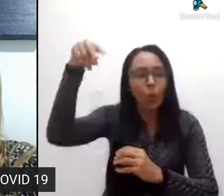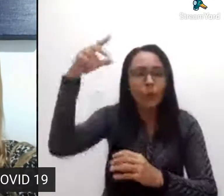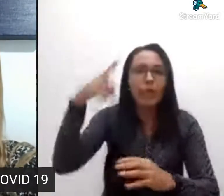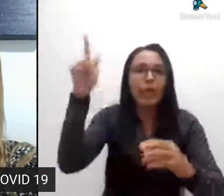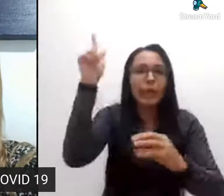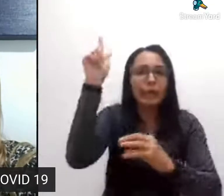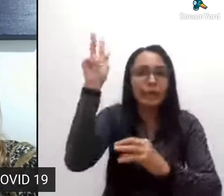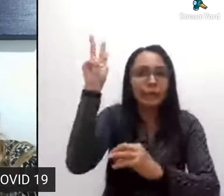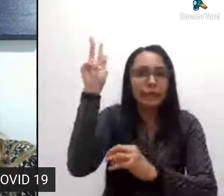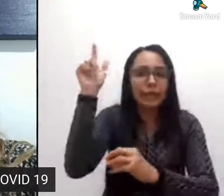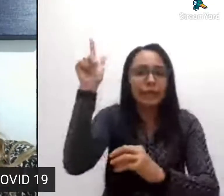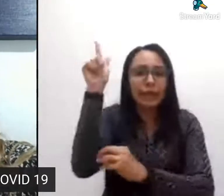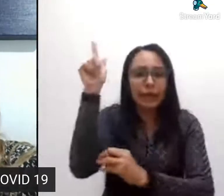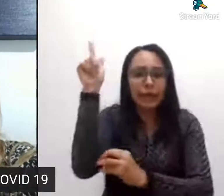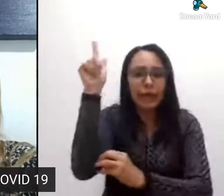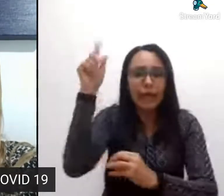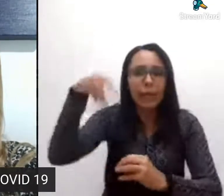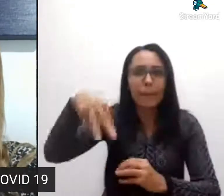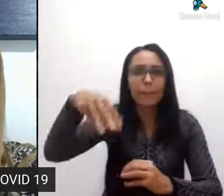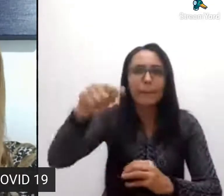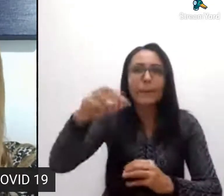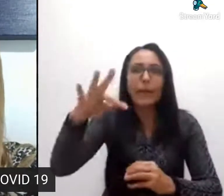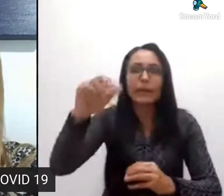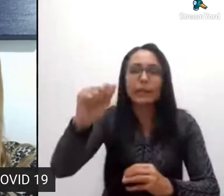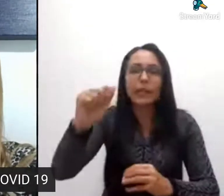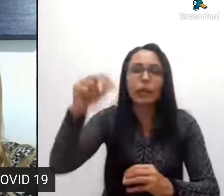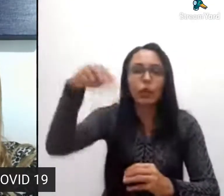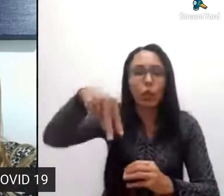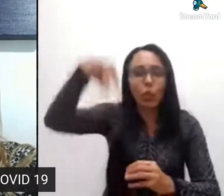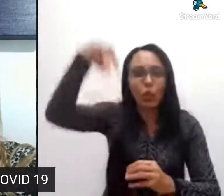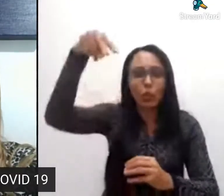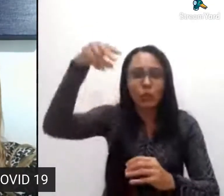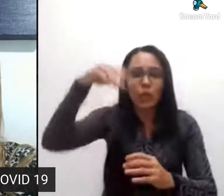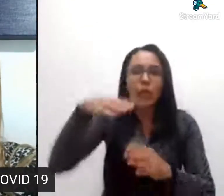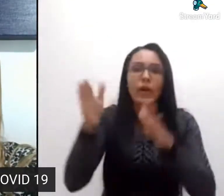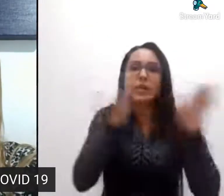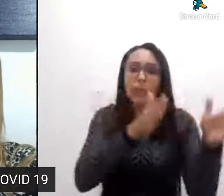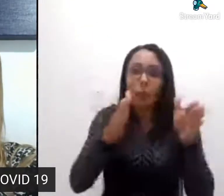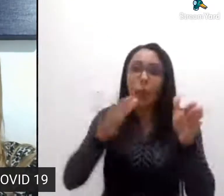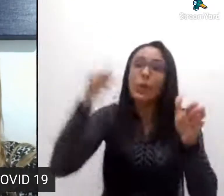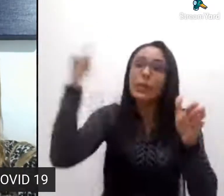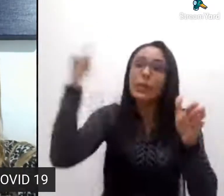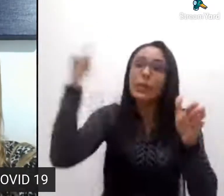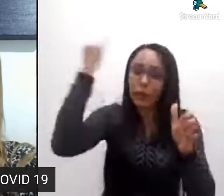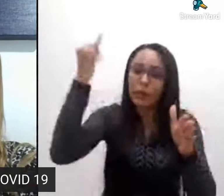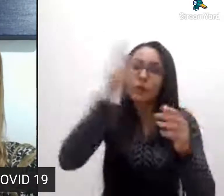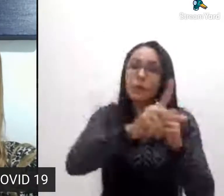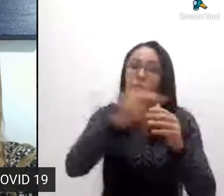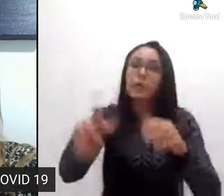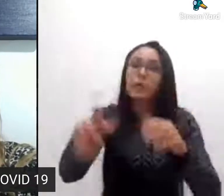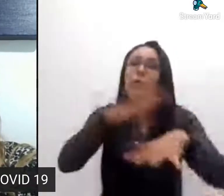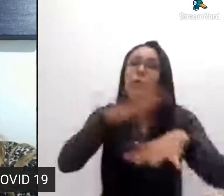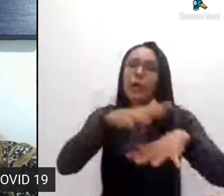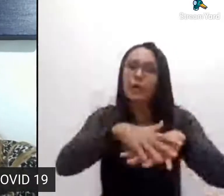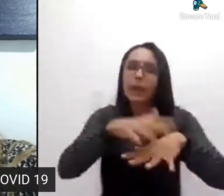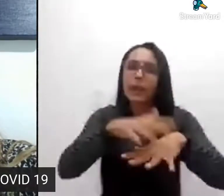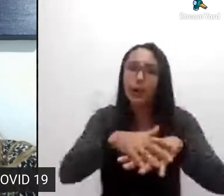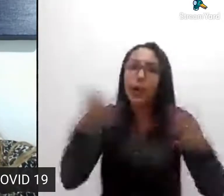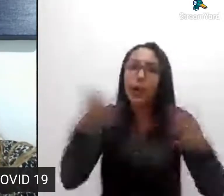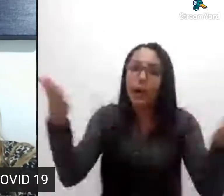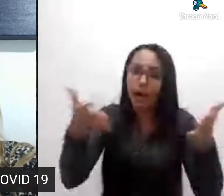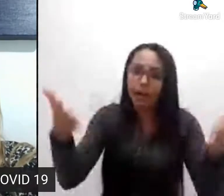da GRE Mata Norte, né? Vai ser um momento muito rico para os professores de matemática, aqui pelo nosso